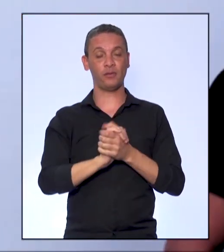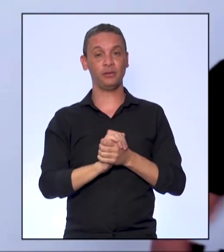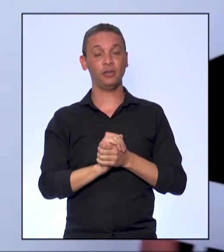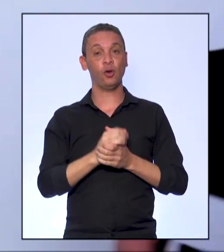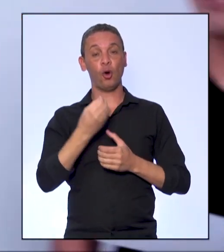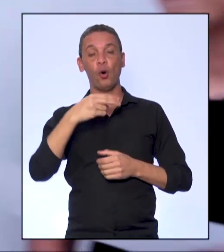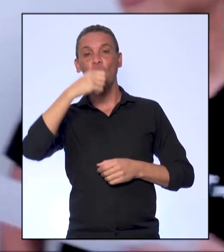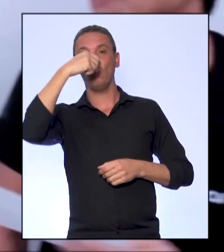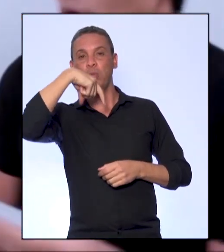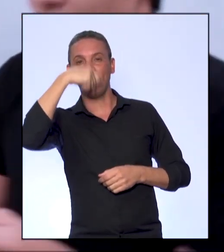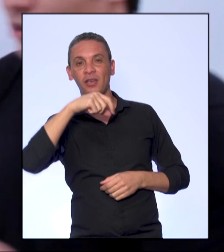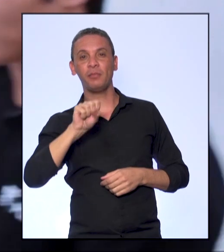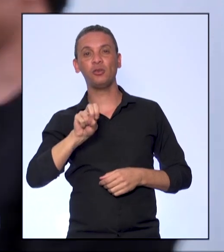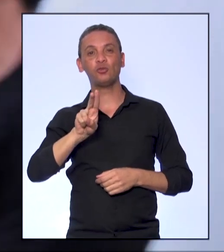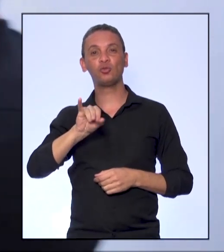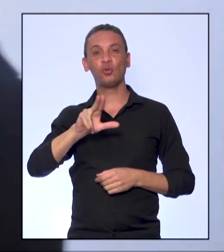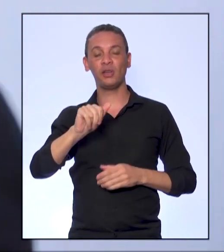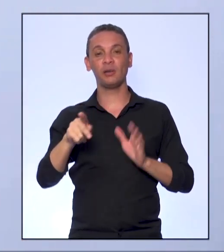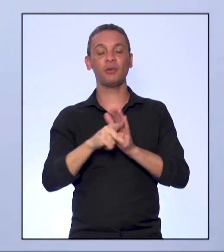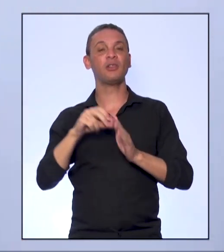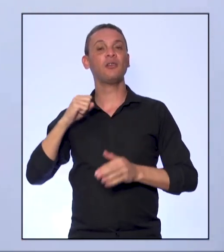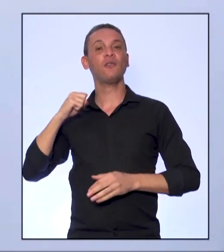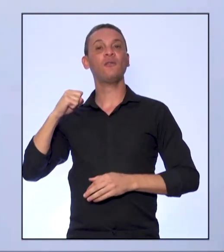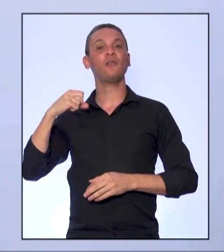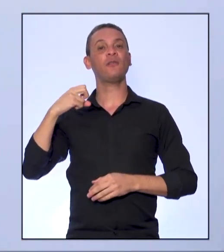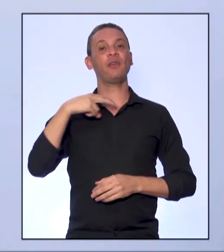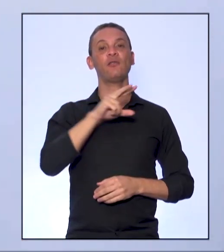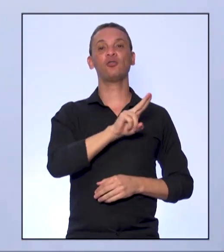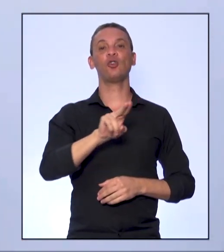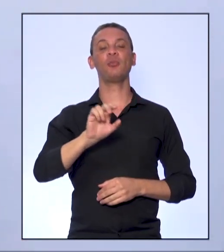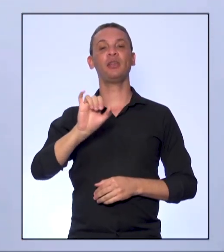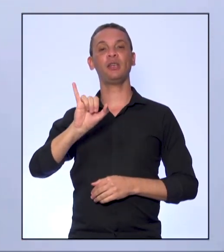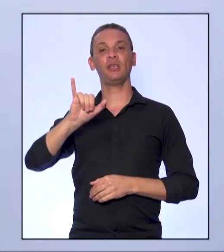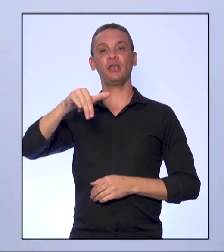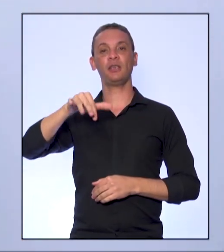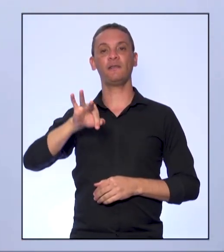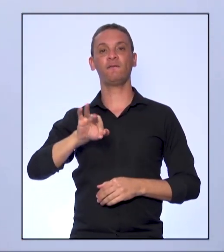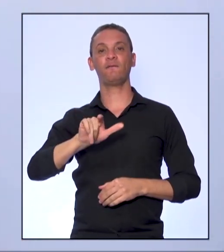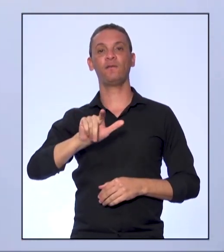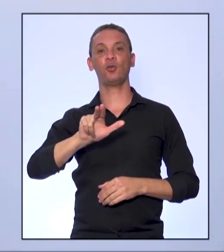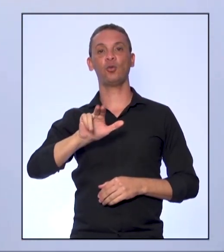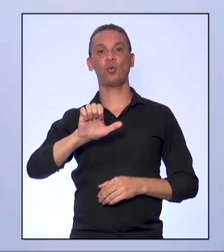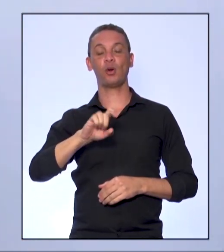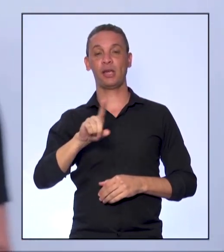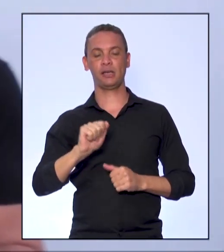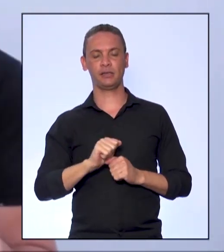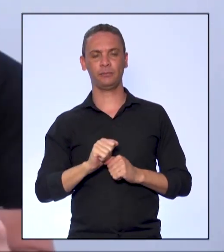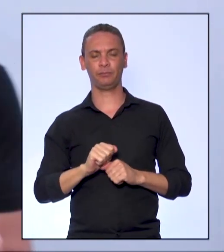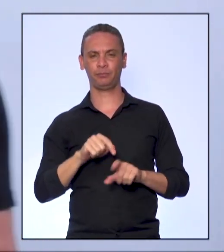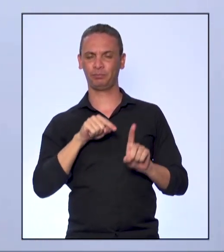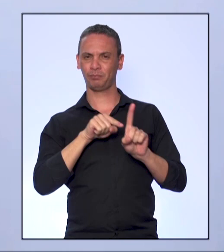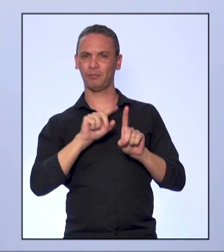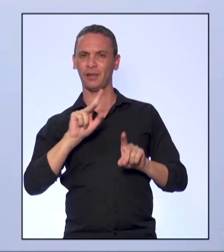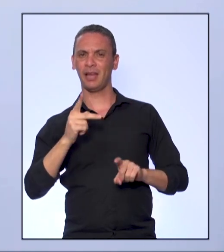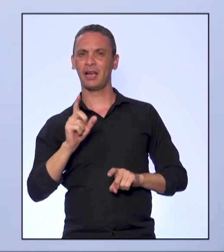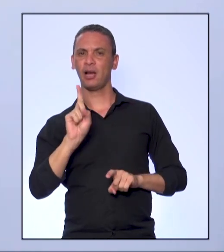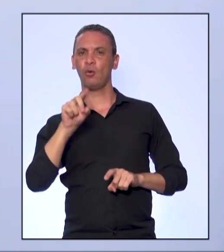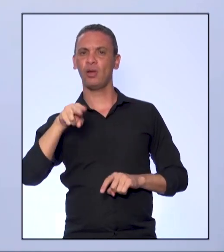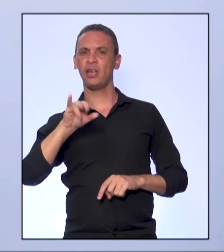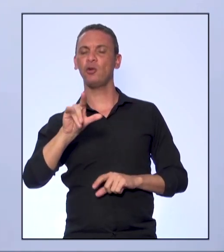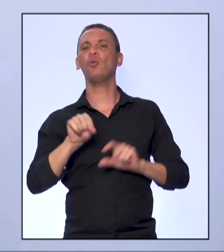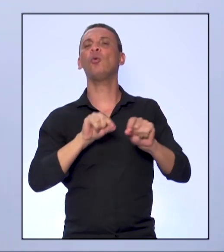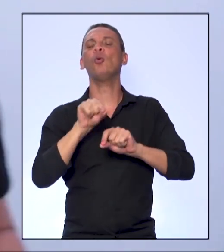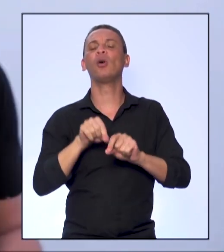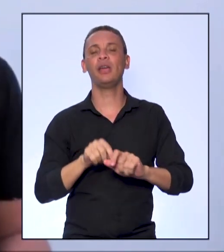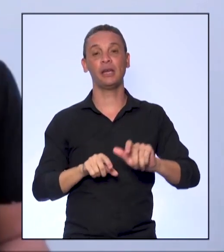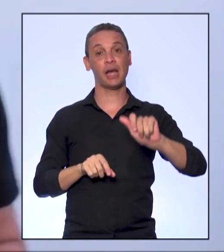Gripe suína, é feita por um vírus chamado de influenza. No que diz respeito ao H1N1, é correto afirmar que, letra A, a gente